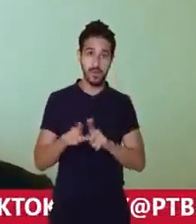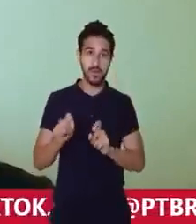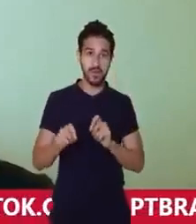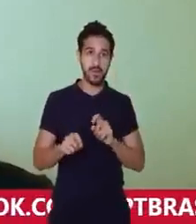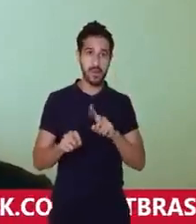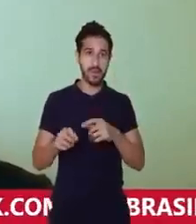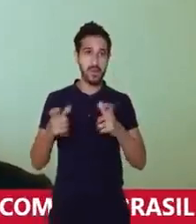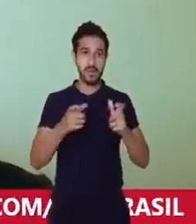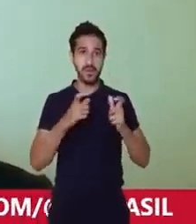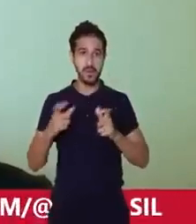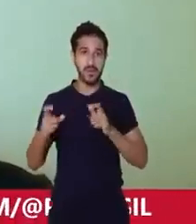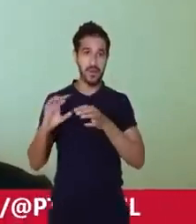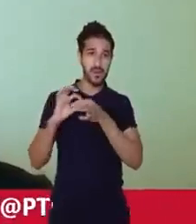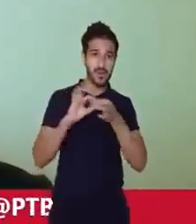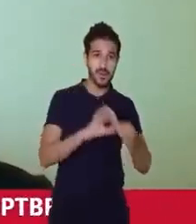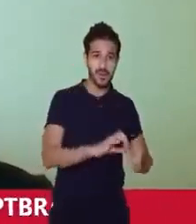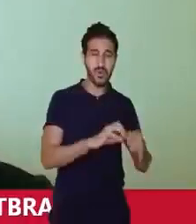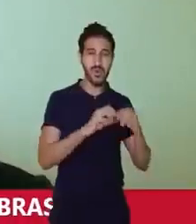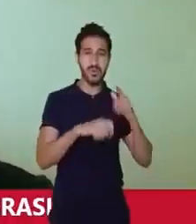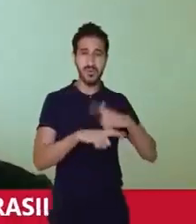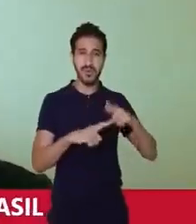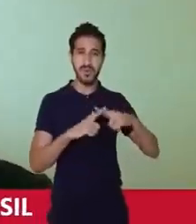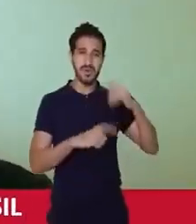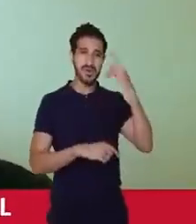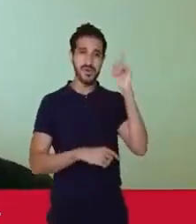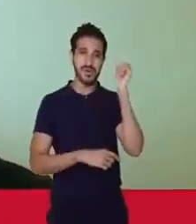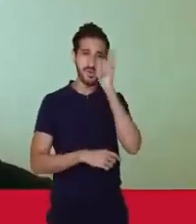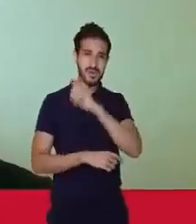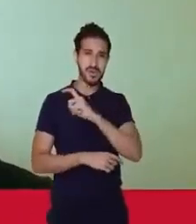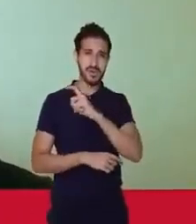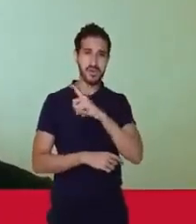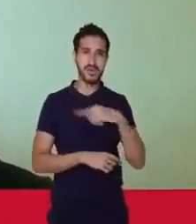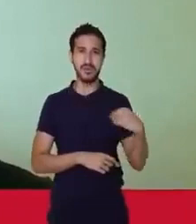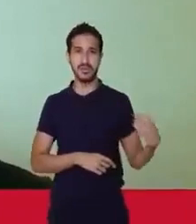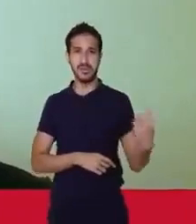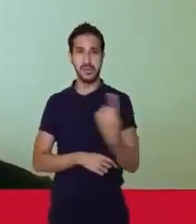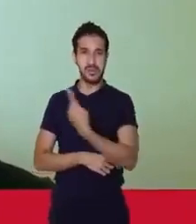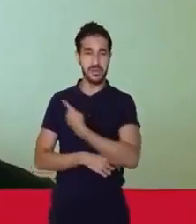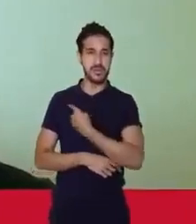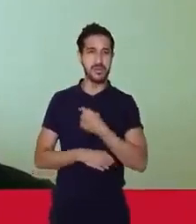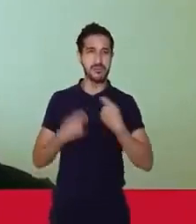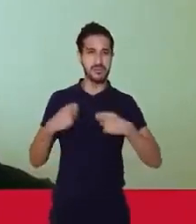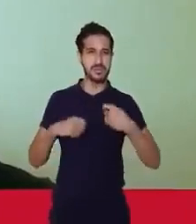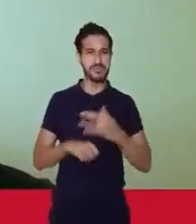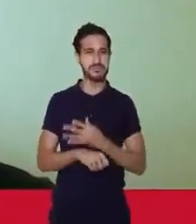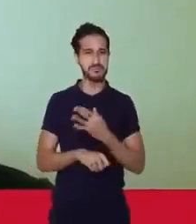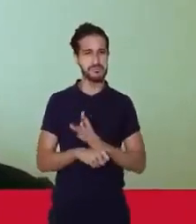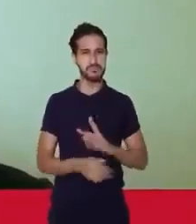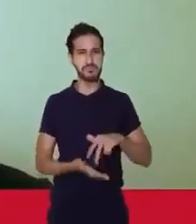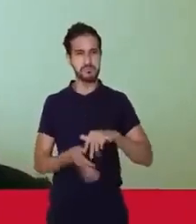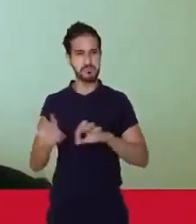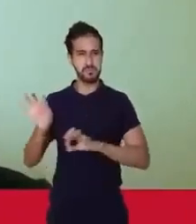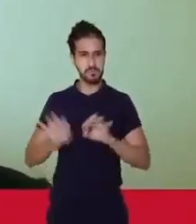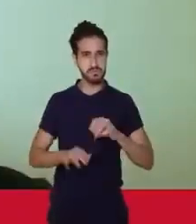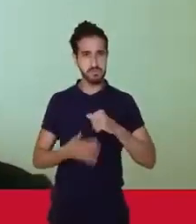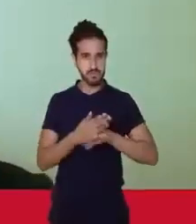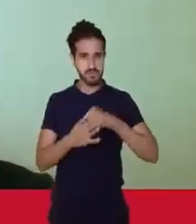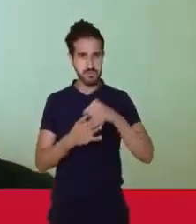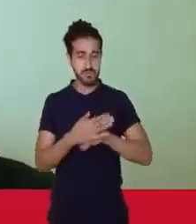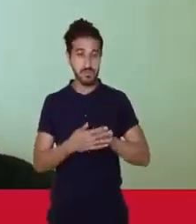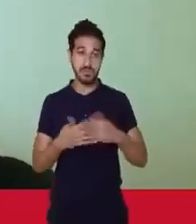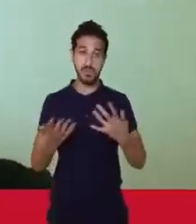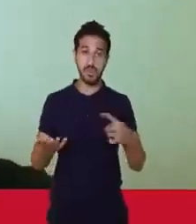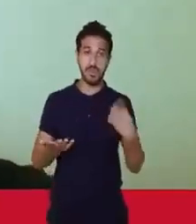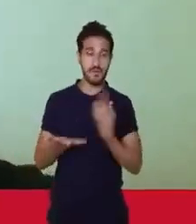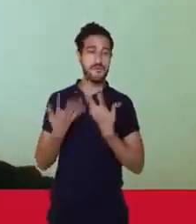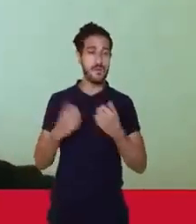é justamente quando a situação está difícil que a gente tem de resistir, nos organizar e lutar. E